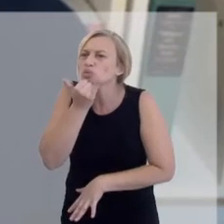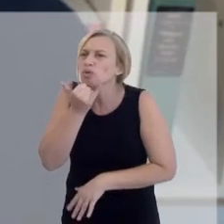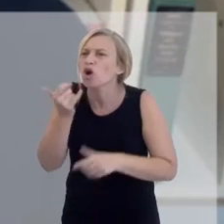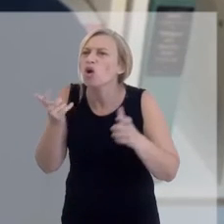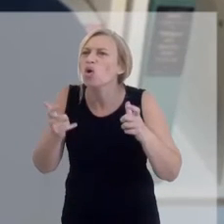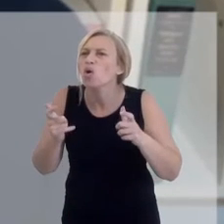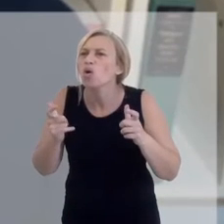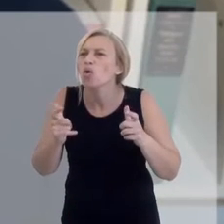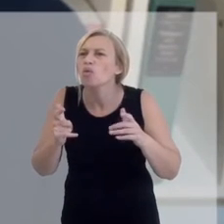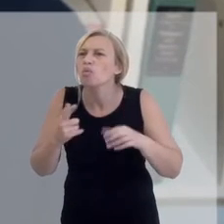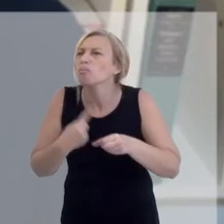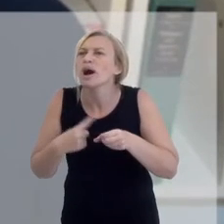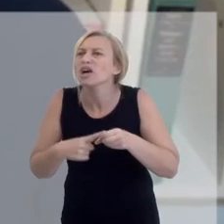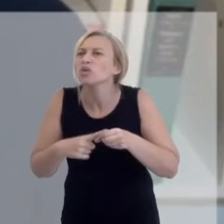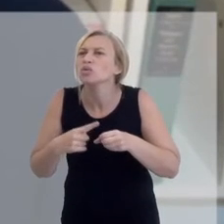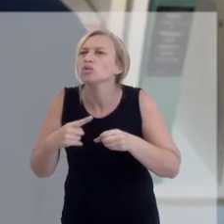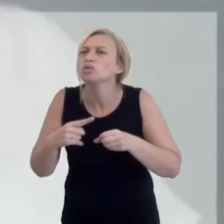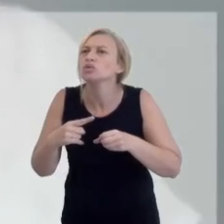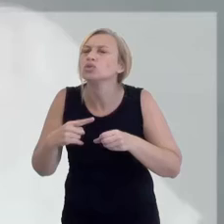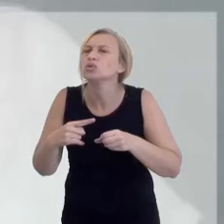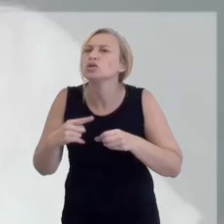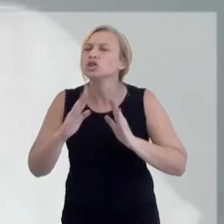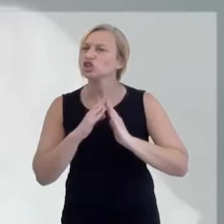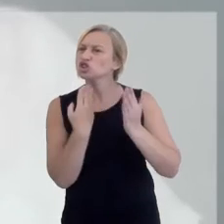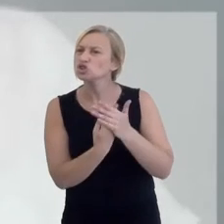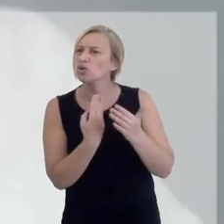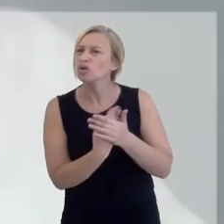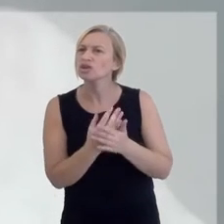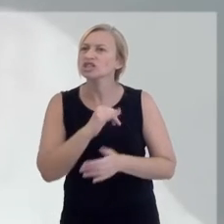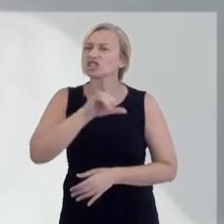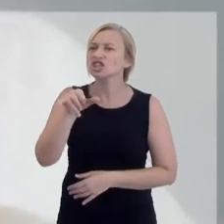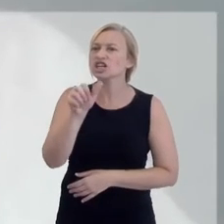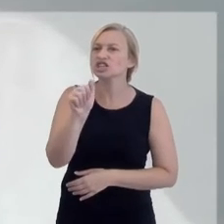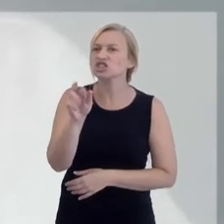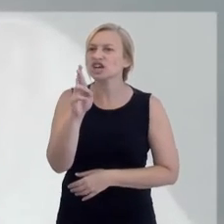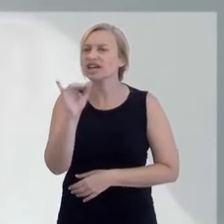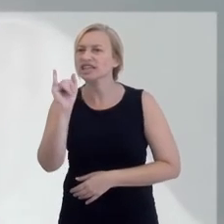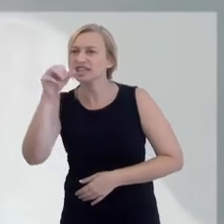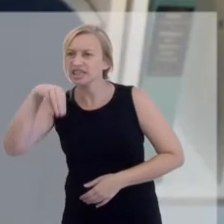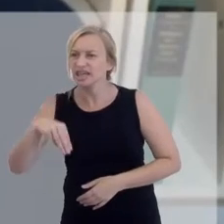Mônica, onde? Que bairro, escola? O bairro